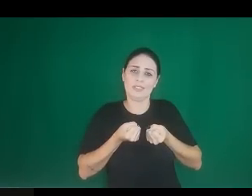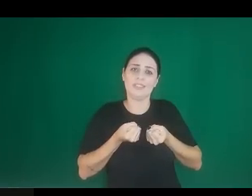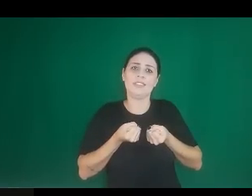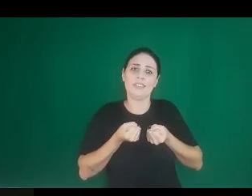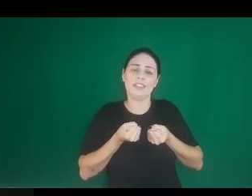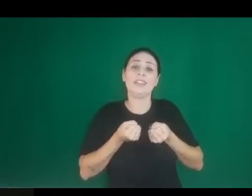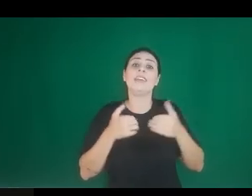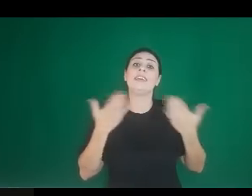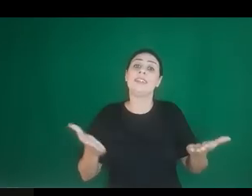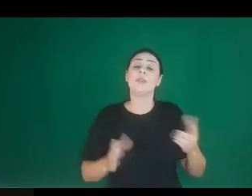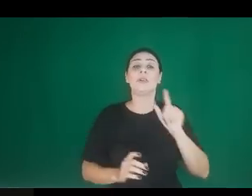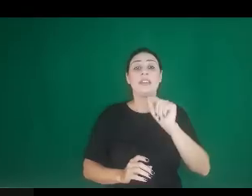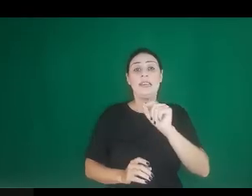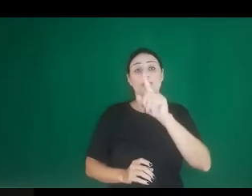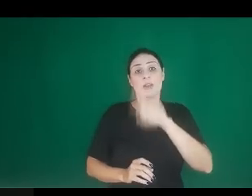Né? Então,